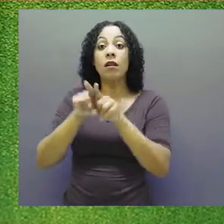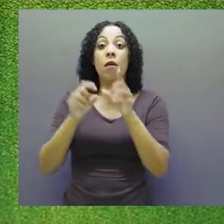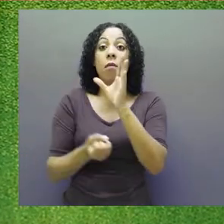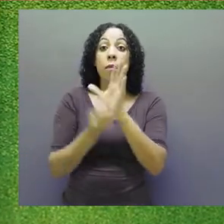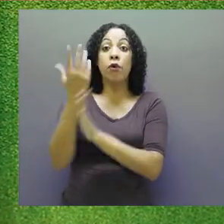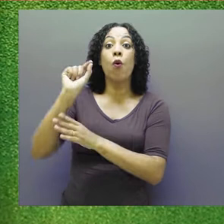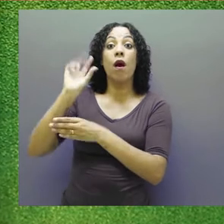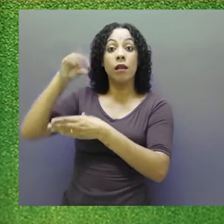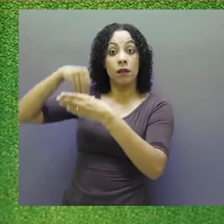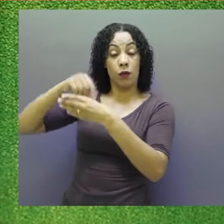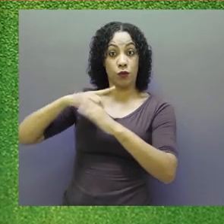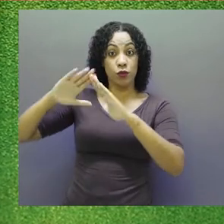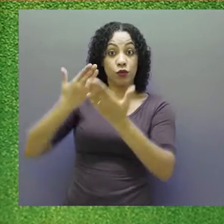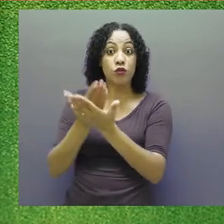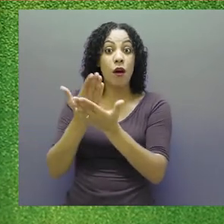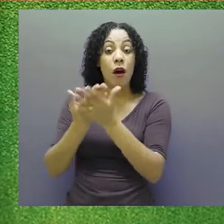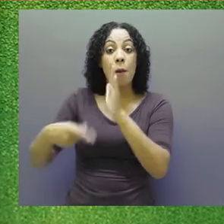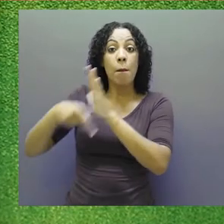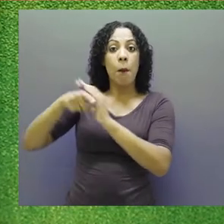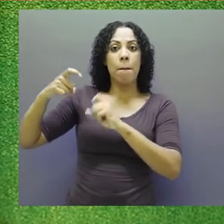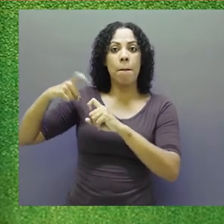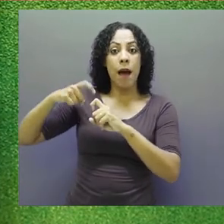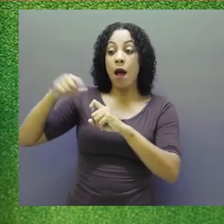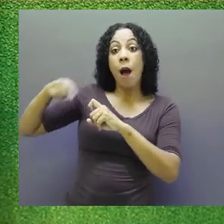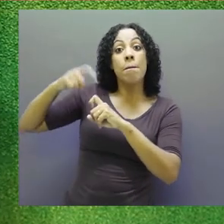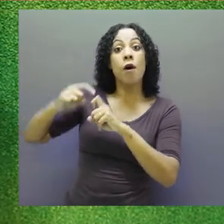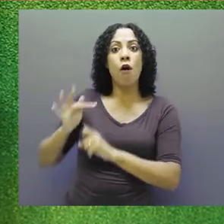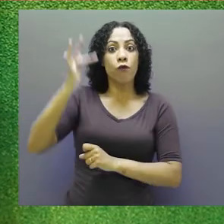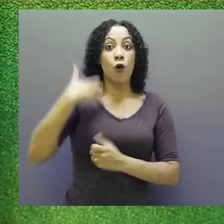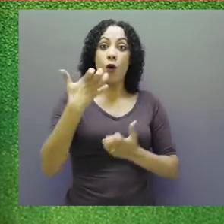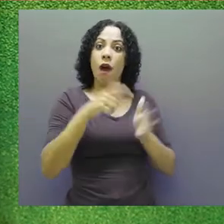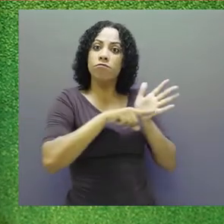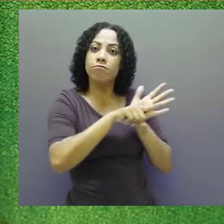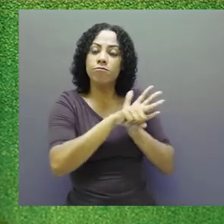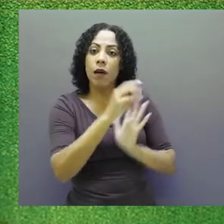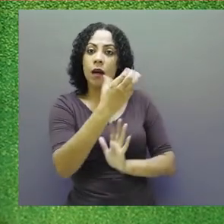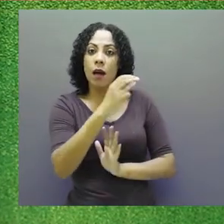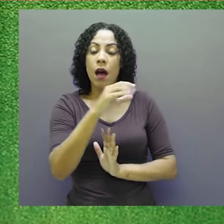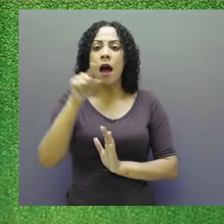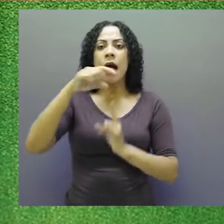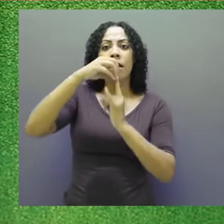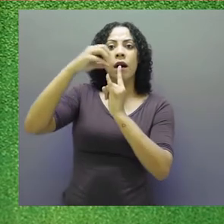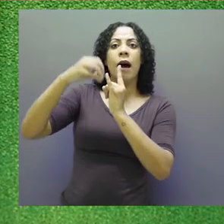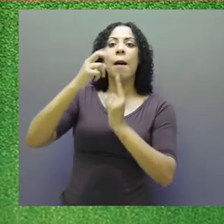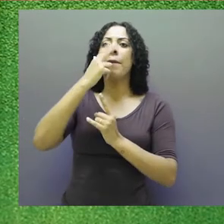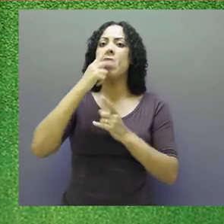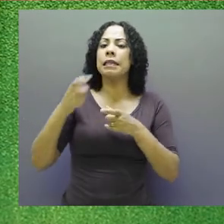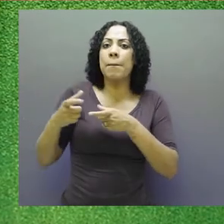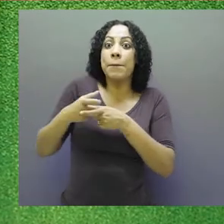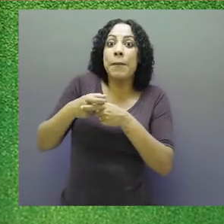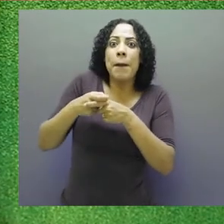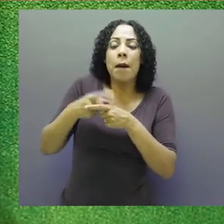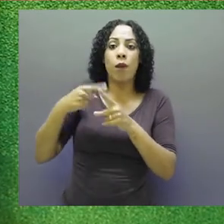até escola para médicos que queriam se tornar cientistas, que aquele castelo ficou